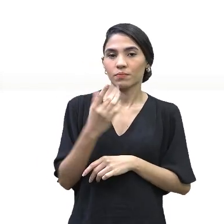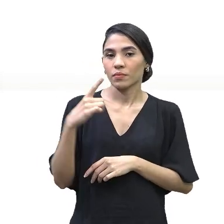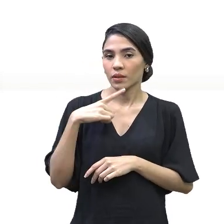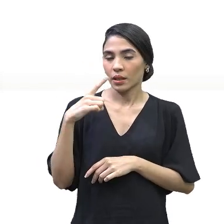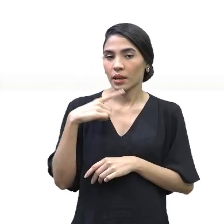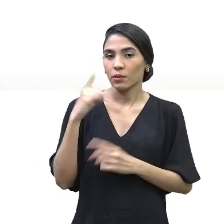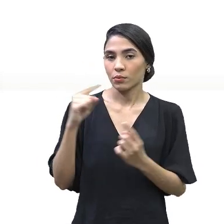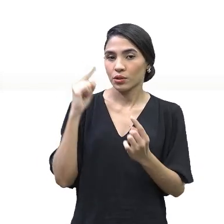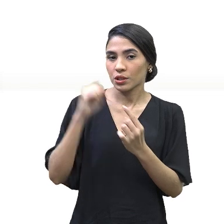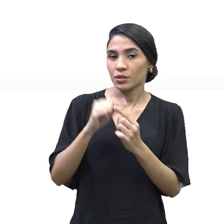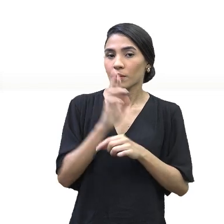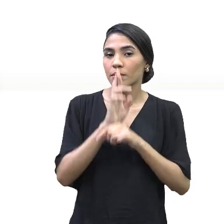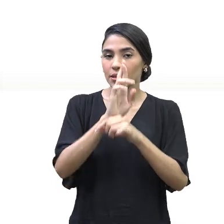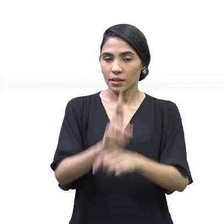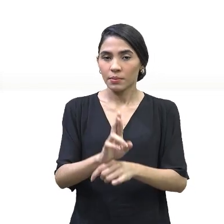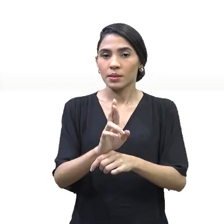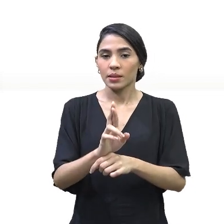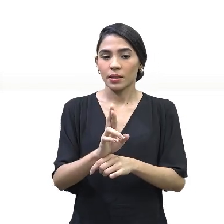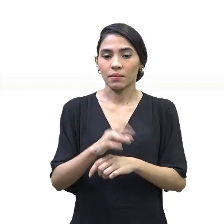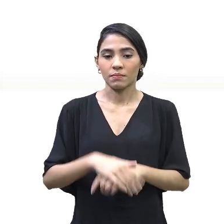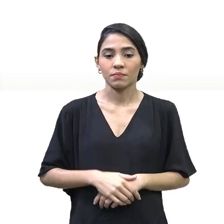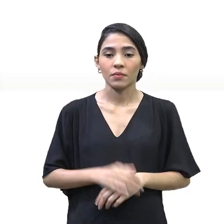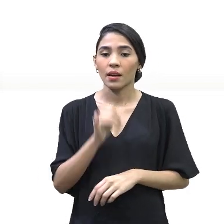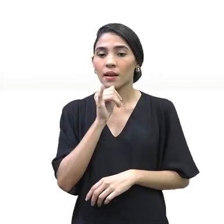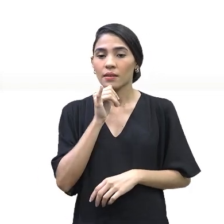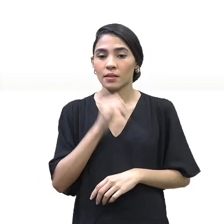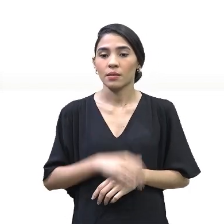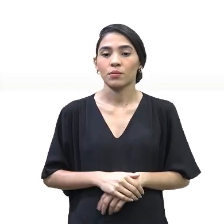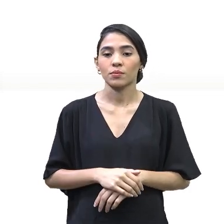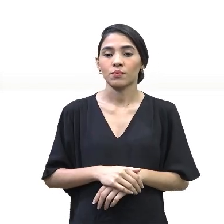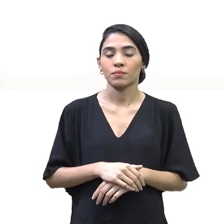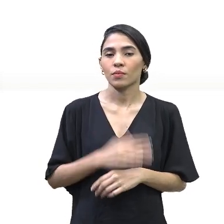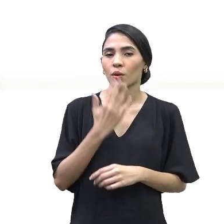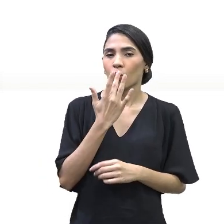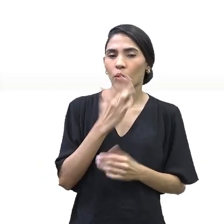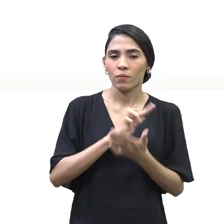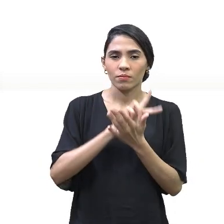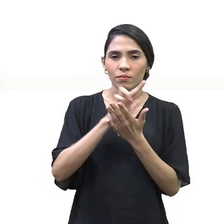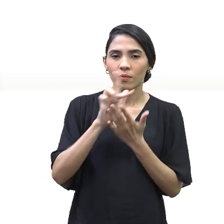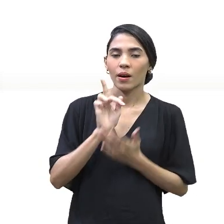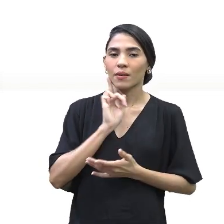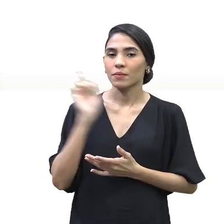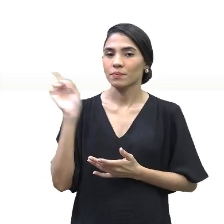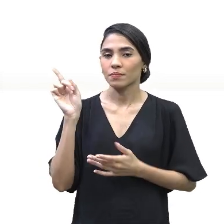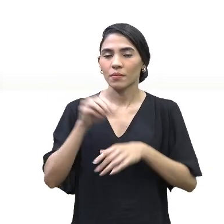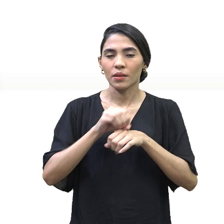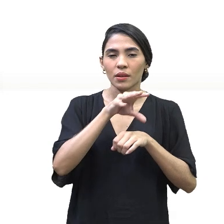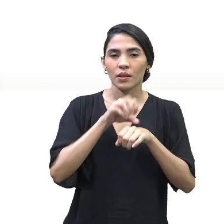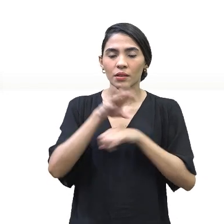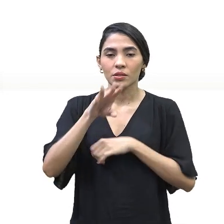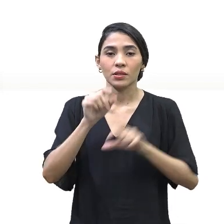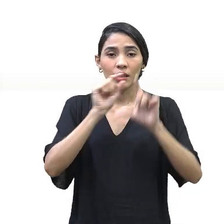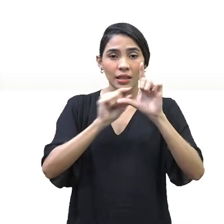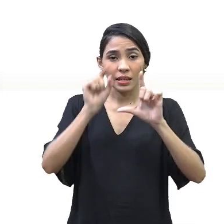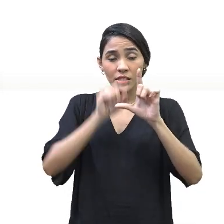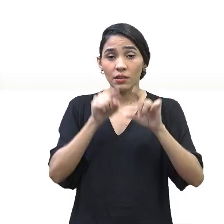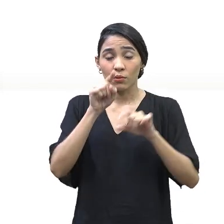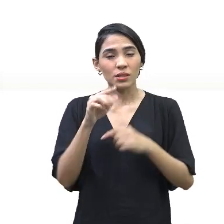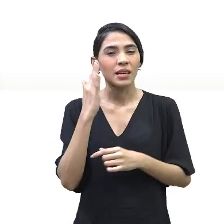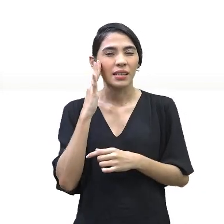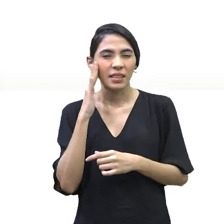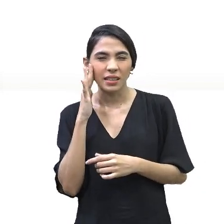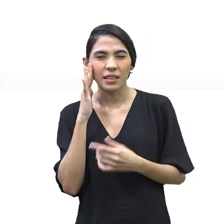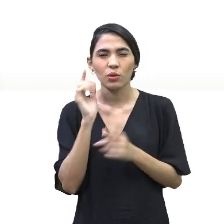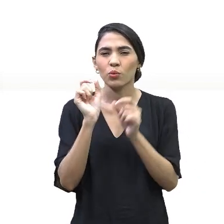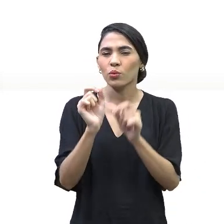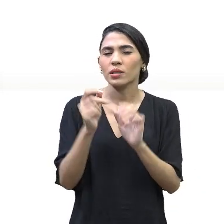estariam ali indicando, como aqui está indicando, né? O vinho, lilás, cinza, verde, aí vem a indicação que aí é a legenda para entender de fato o que